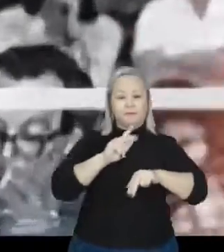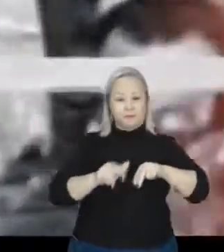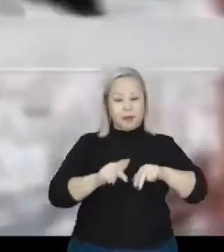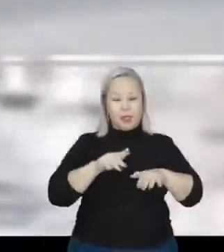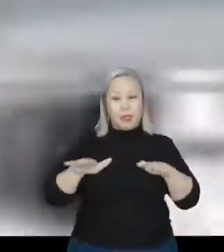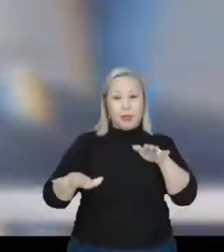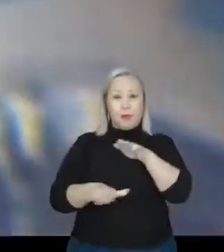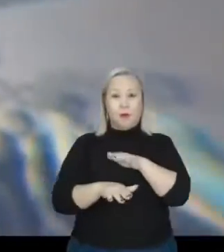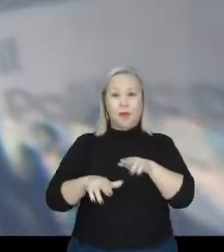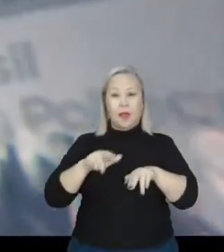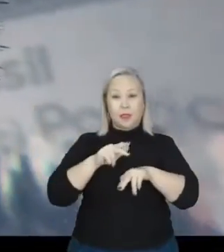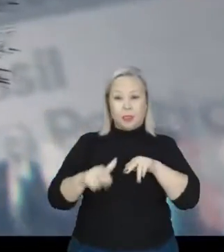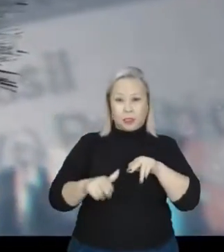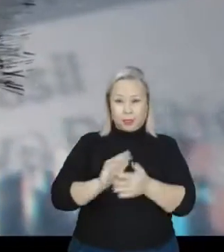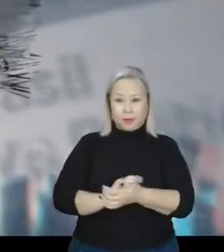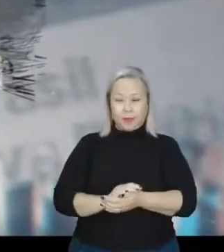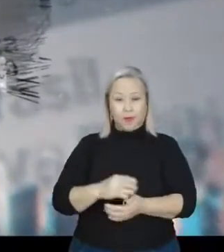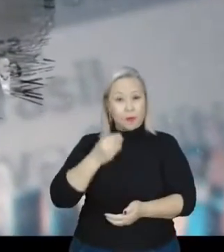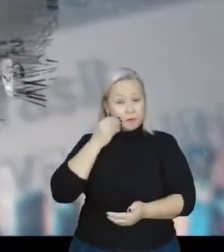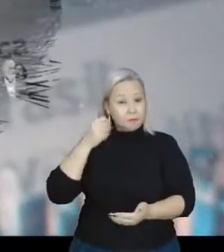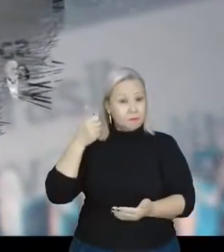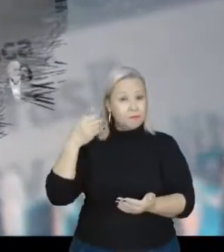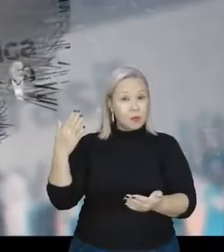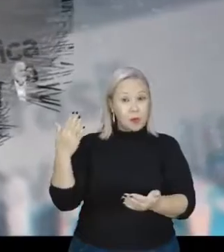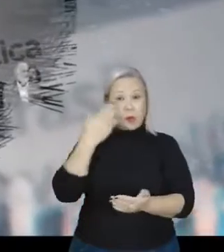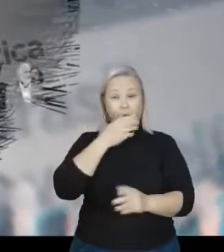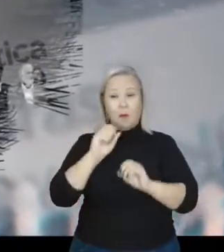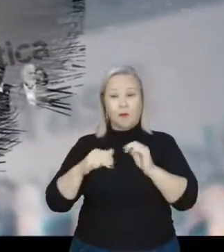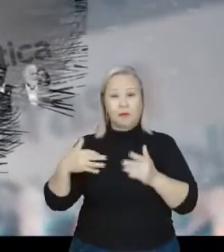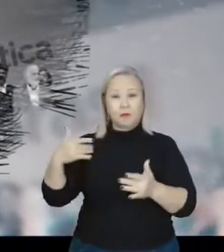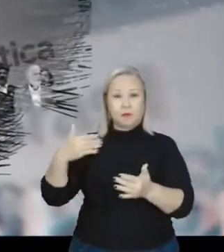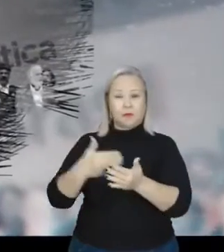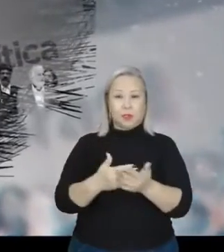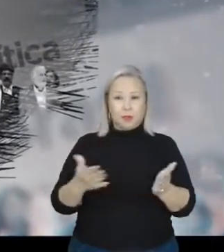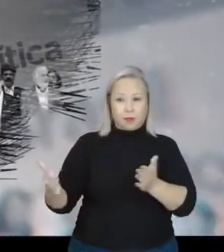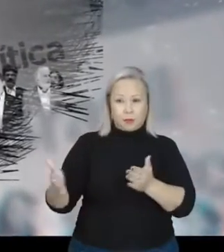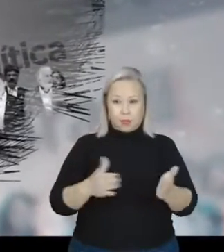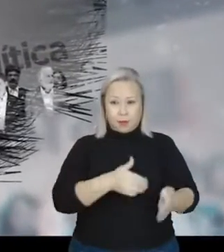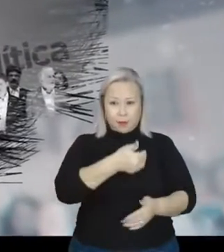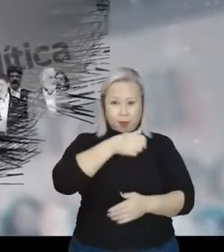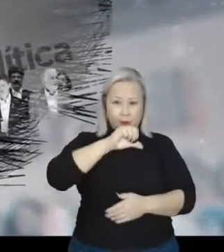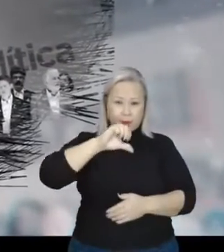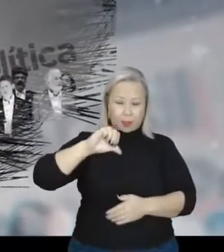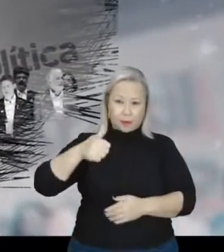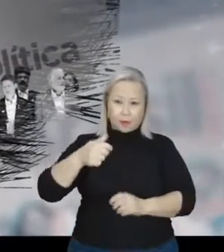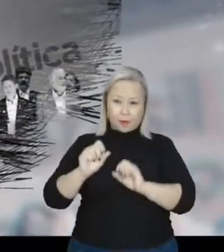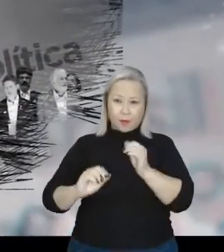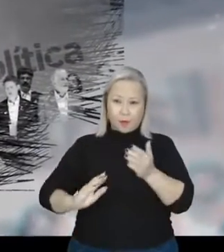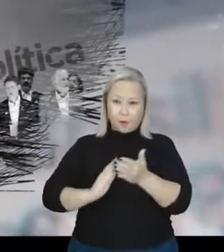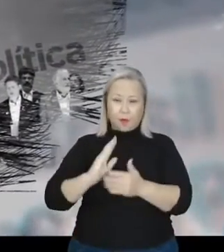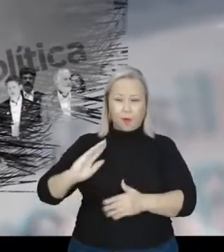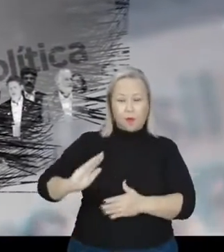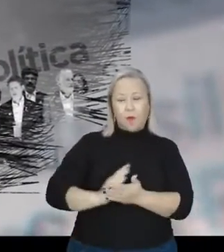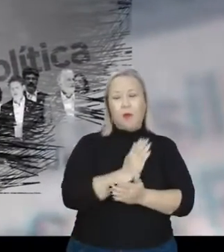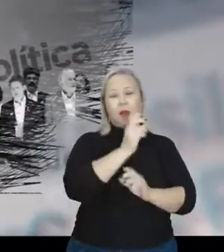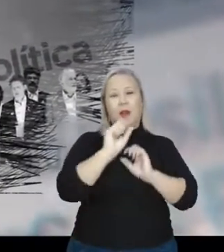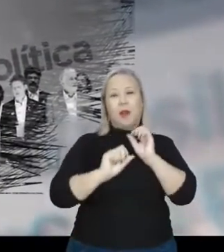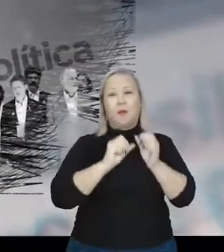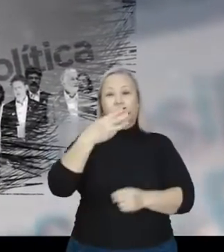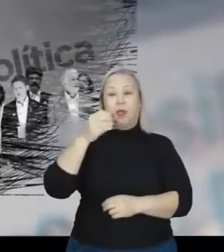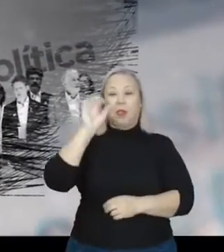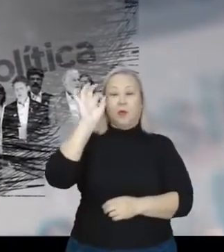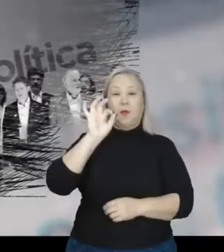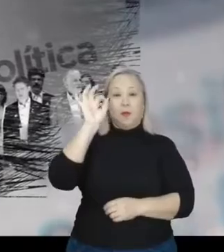foi se comprovando com o passar do tempo. Em 1991, aprovou a cota de 30% para mulheres em